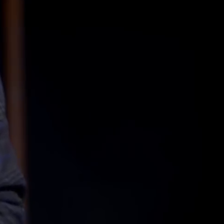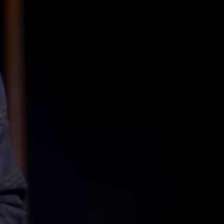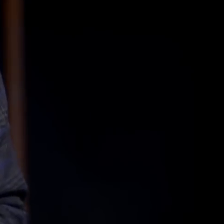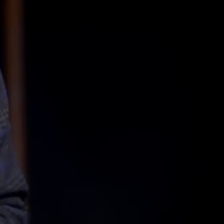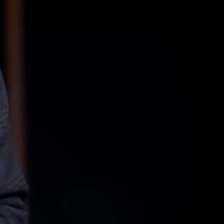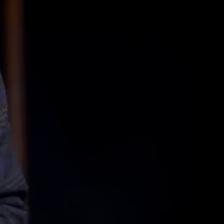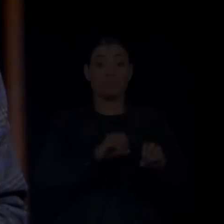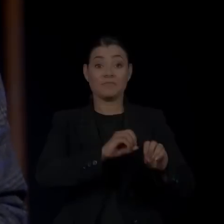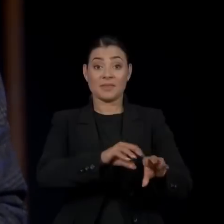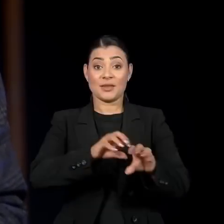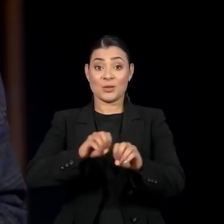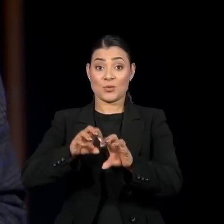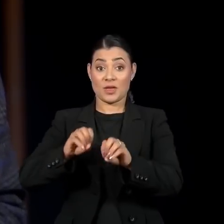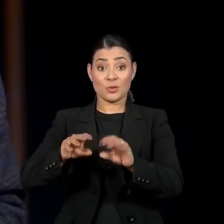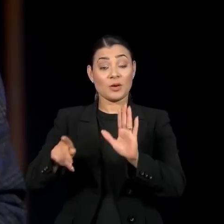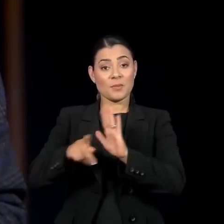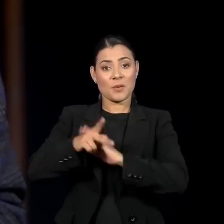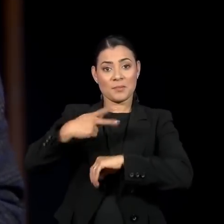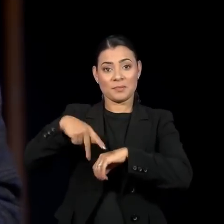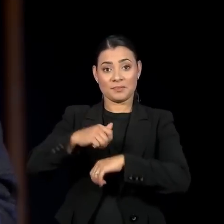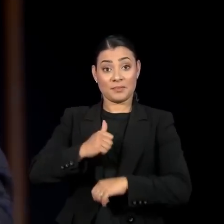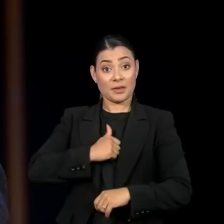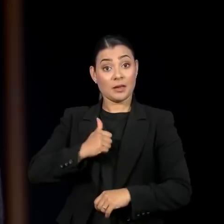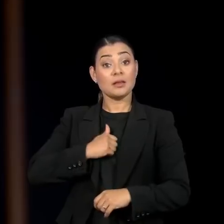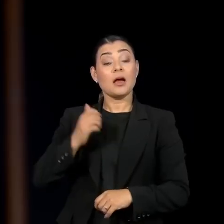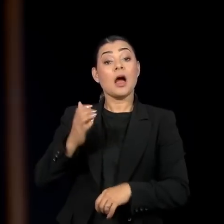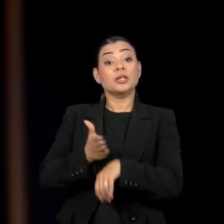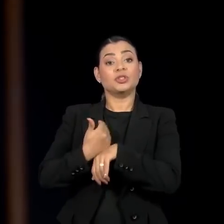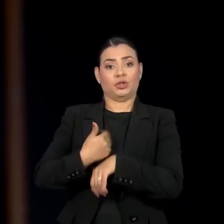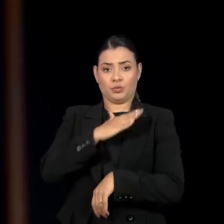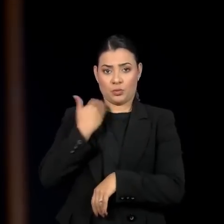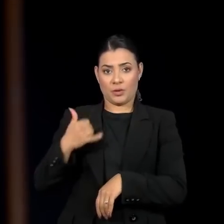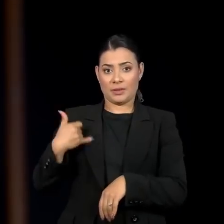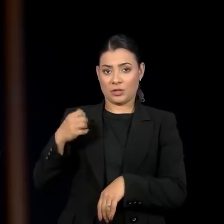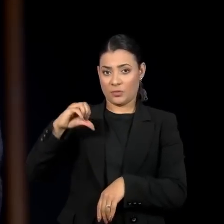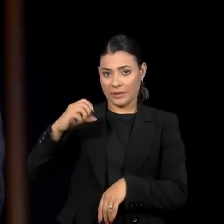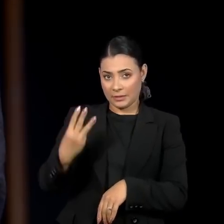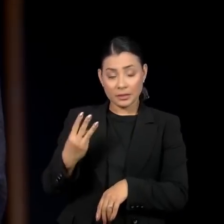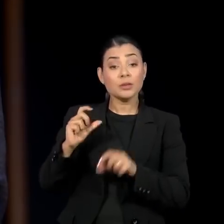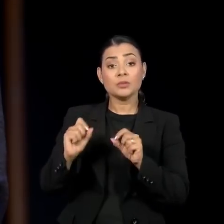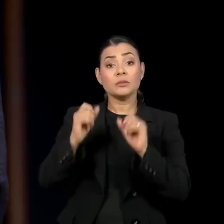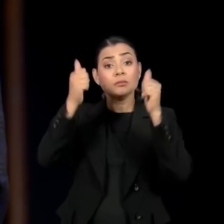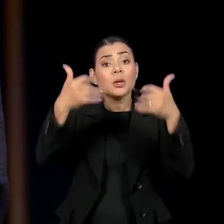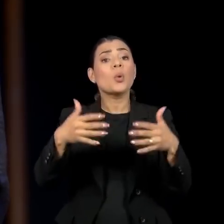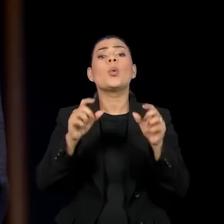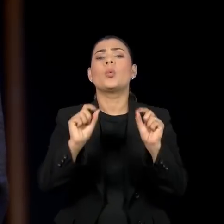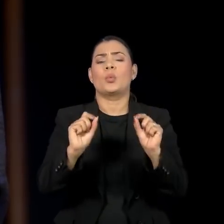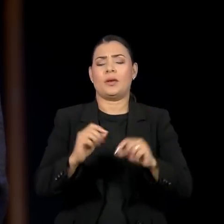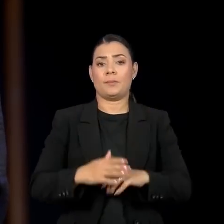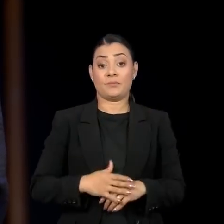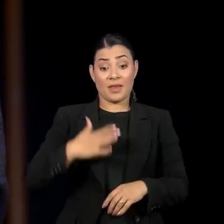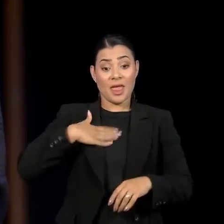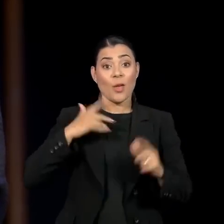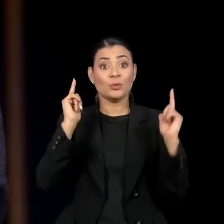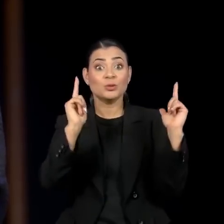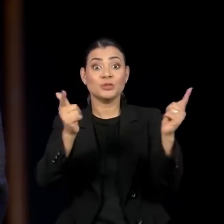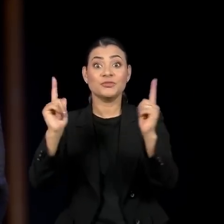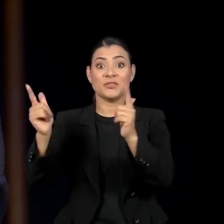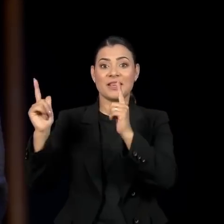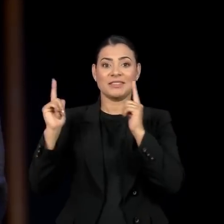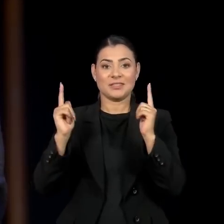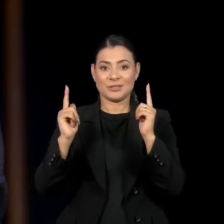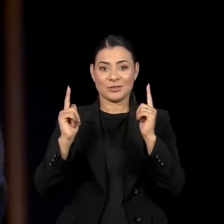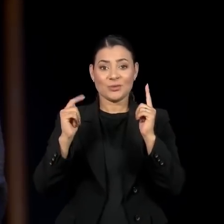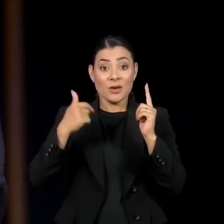Uma educadora canadense, antes de morrer aos 93 anos de idade, disse assim: enquanto eu estiver me divertindo,